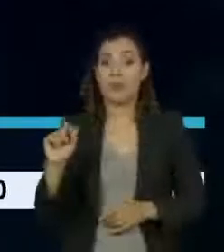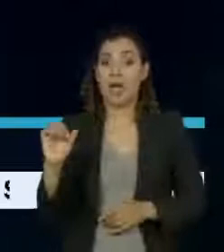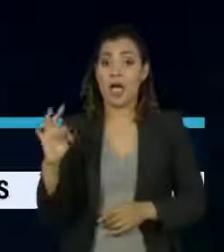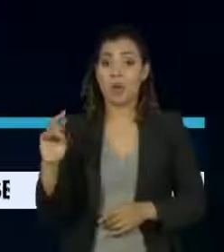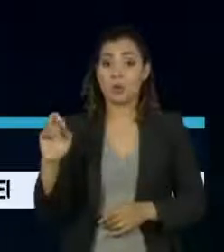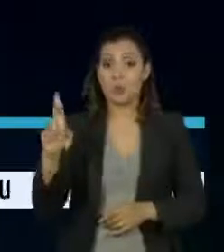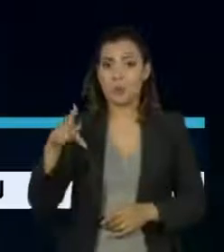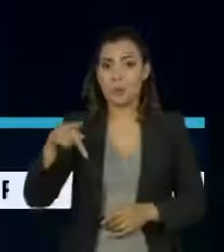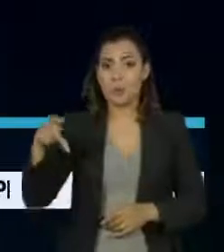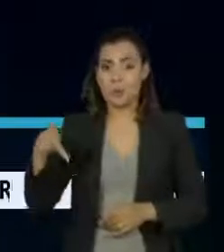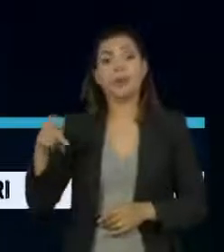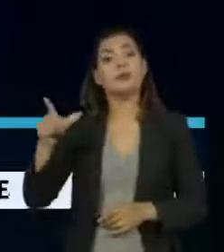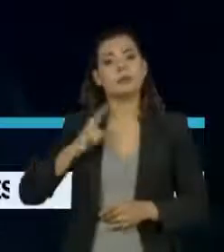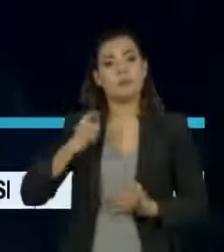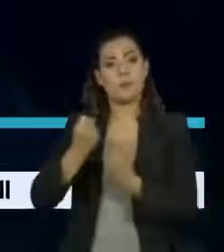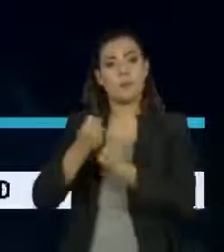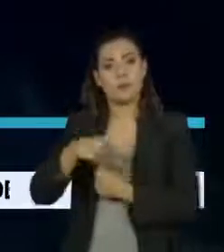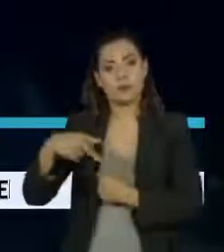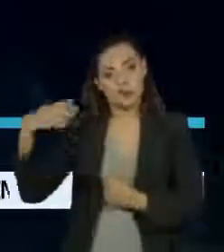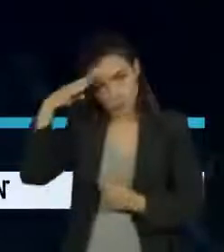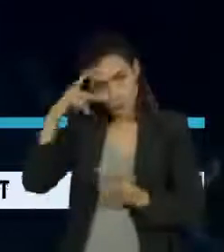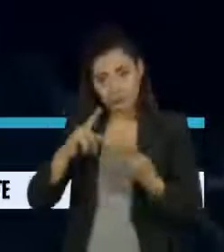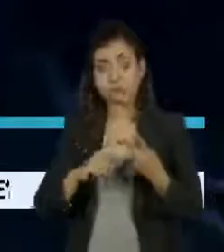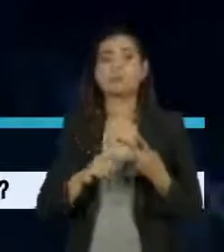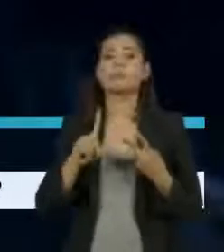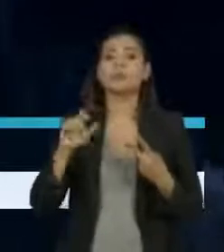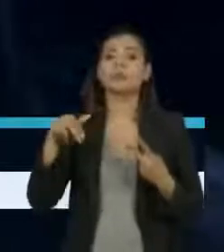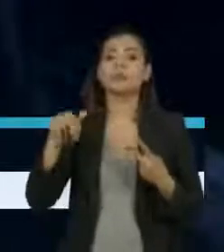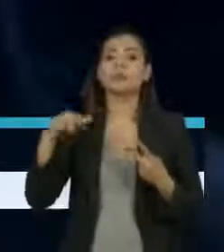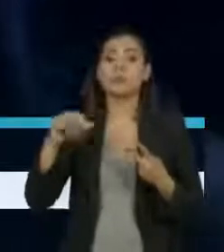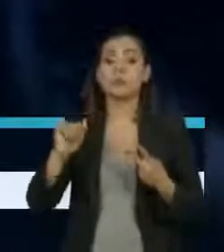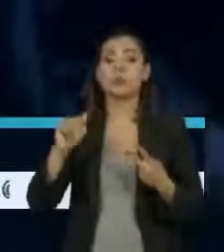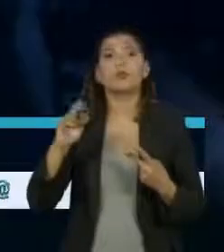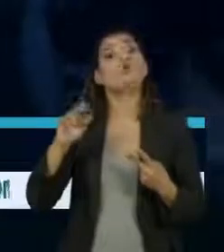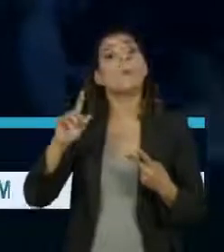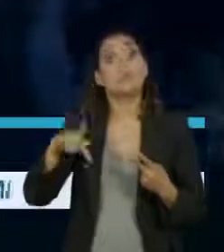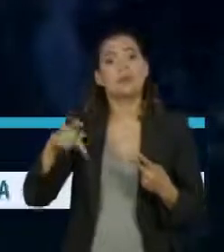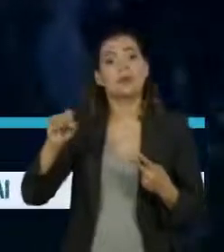Arthur Lira do PP que tem apoio do presidente Jair bolsonaro e Luciano bivar do psl